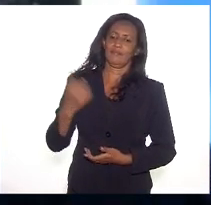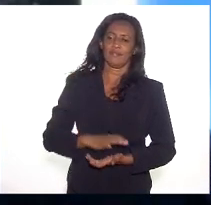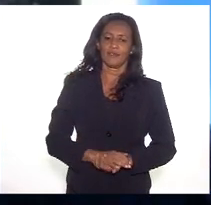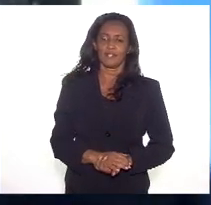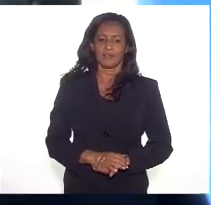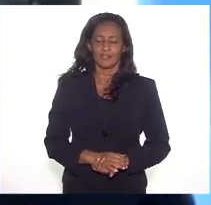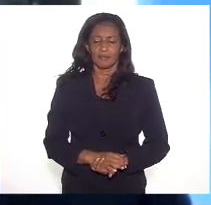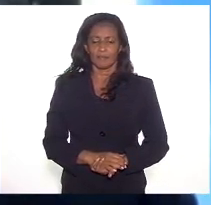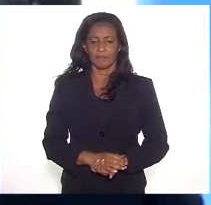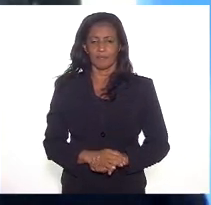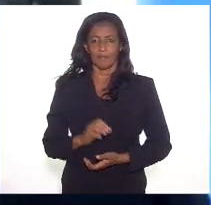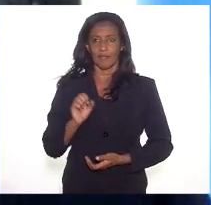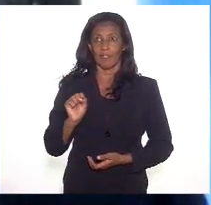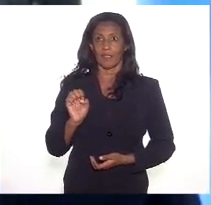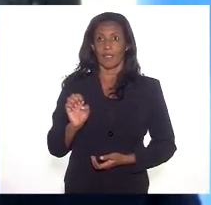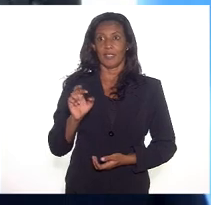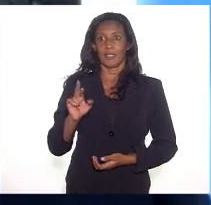Fernandes.